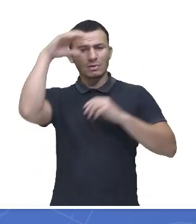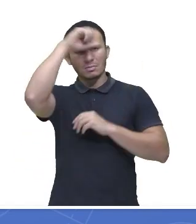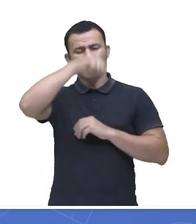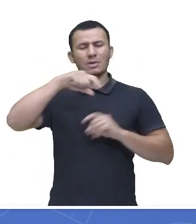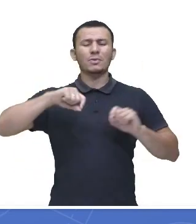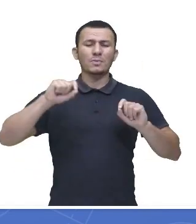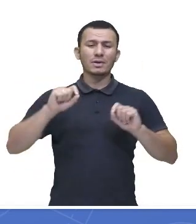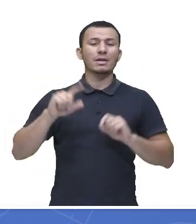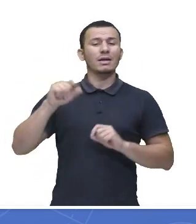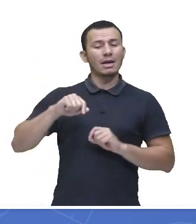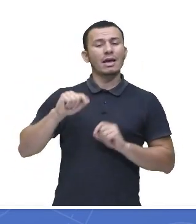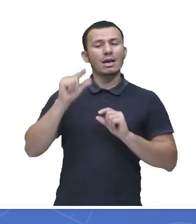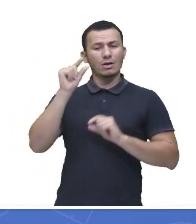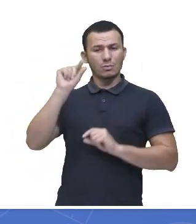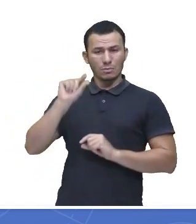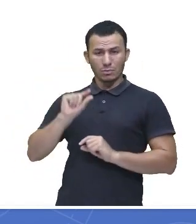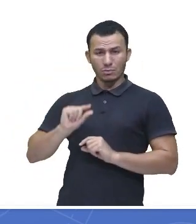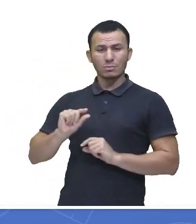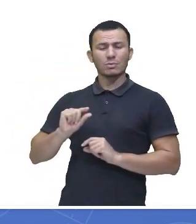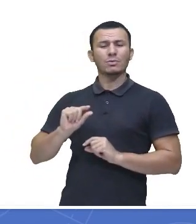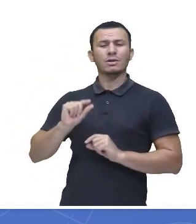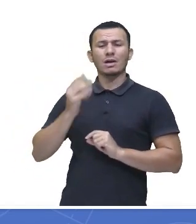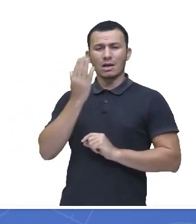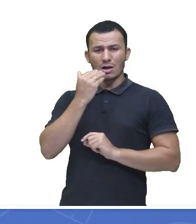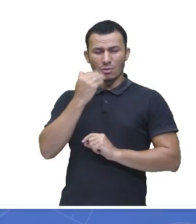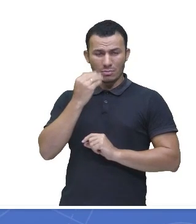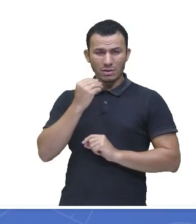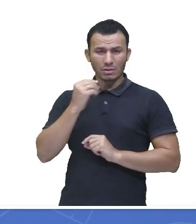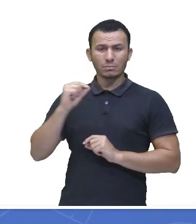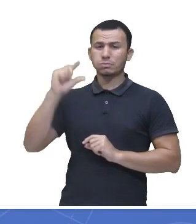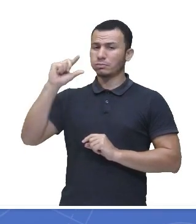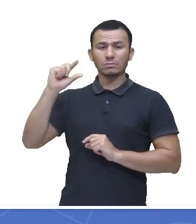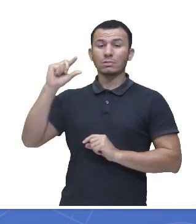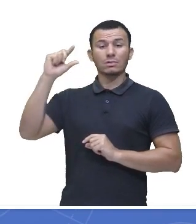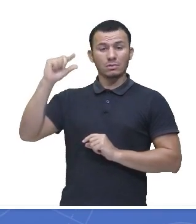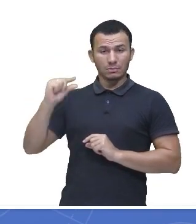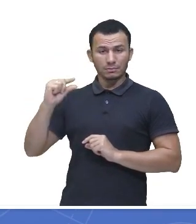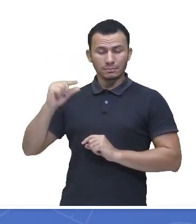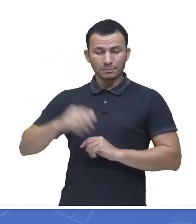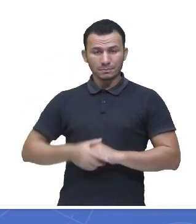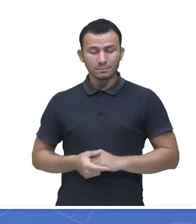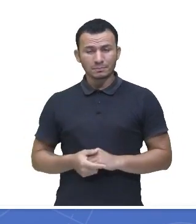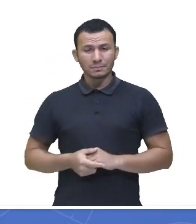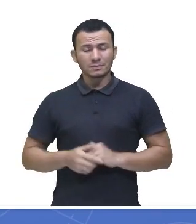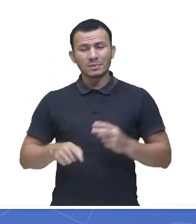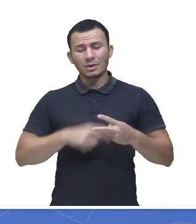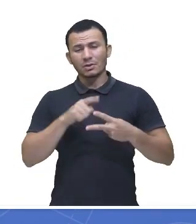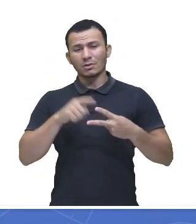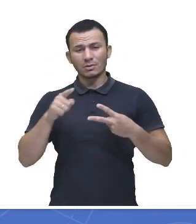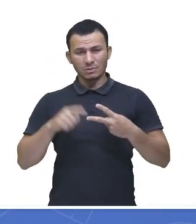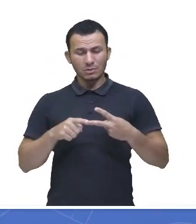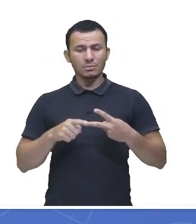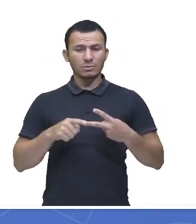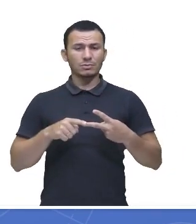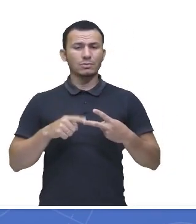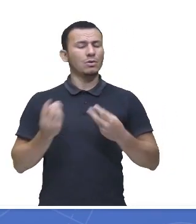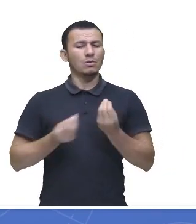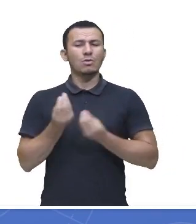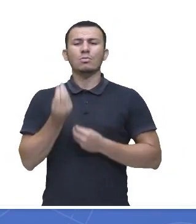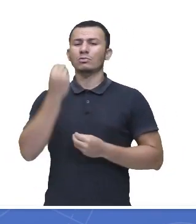para diminuir o tamanho desse alimento, ok? Ainda aqui. E aí eu tenho dois tipos de processos na minha